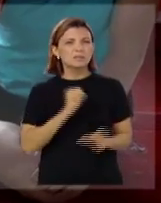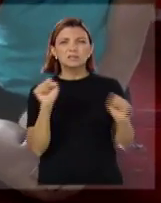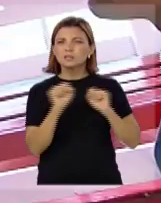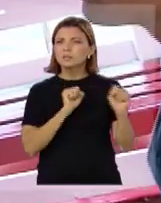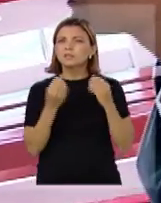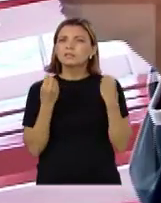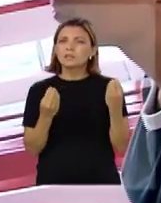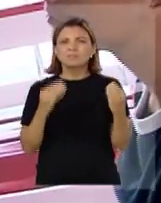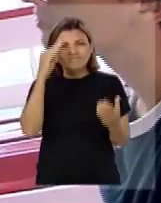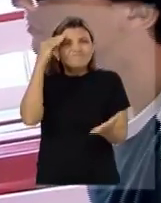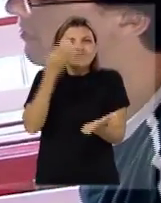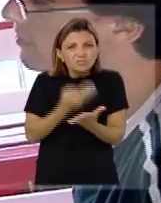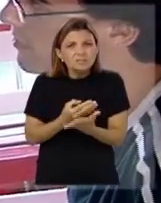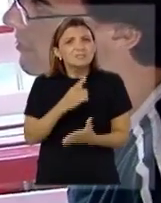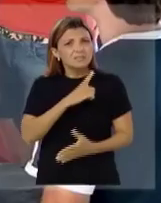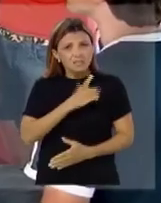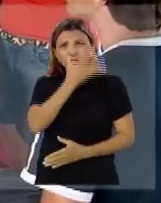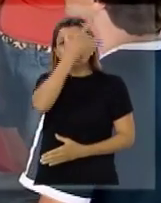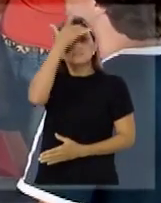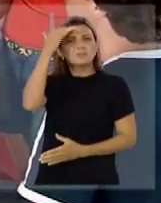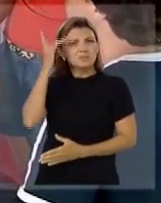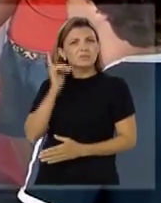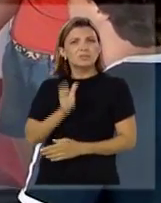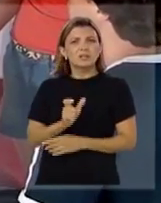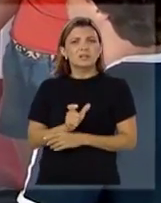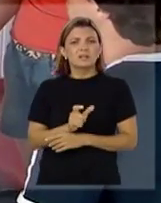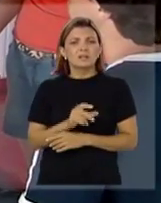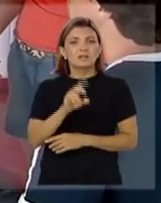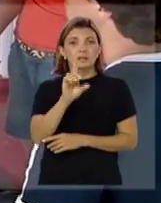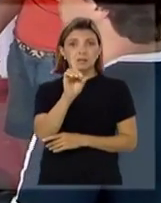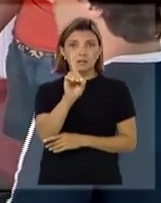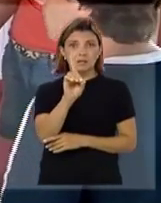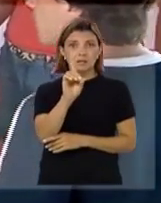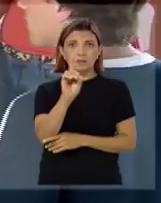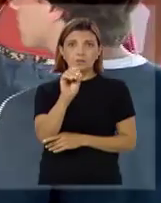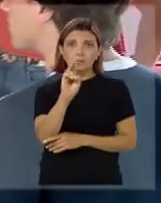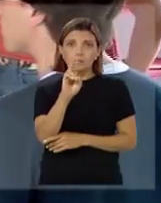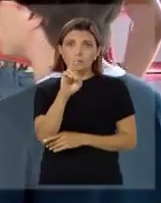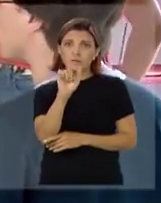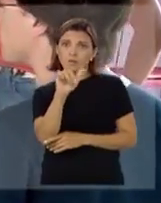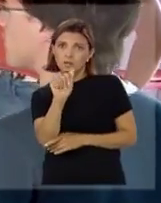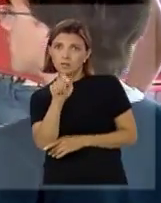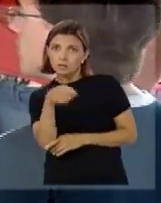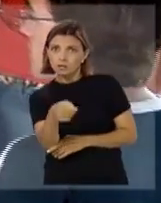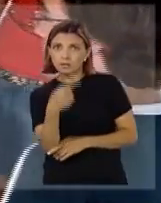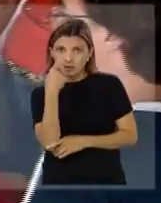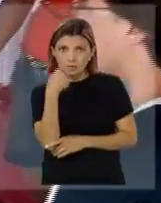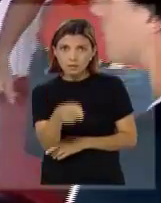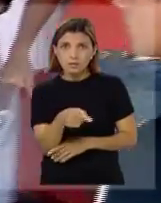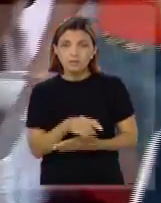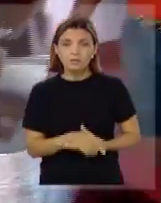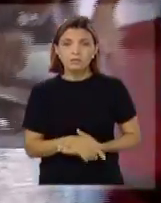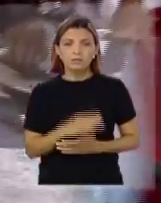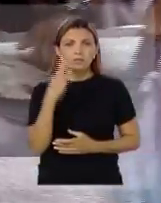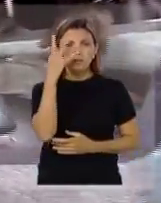Nossa, eu fico revoltada, não dá pra acreditar nisso. Pescar a piramutaba. Mostra aqui a dourada pra gente. Olha só.